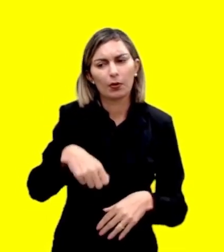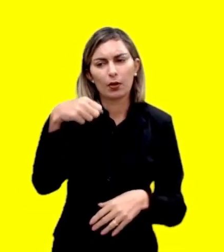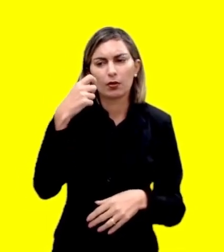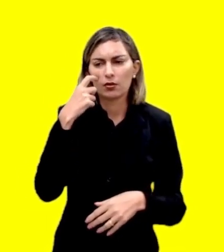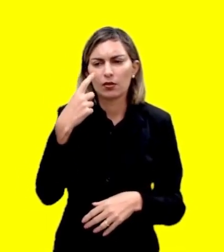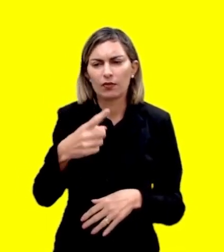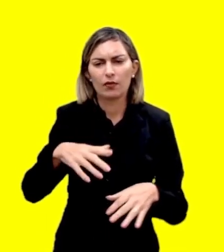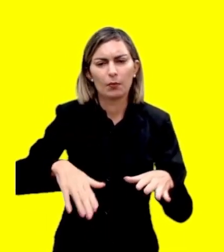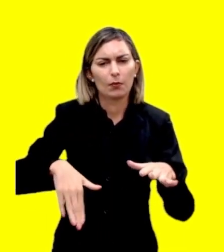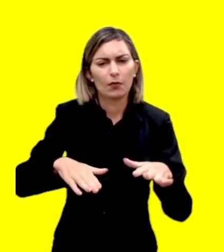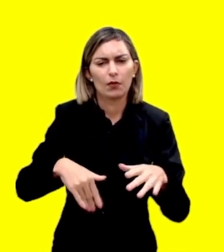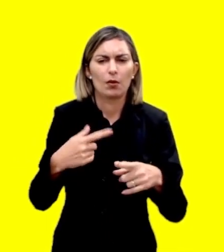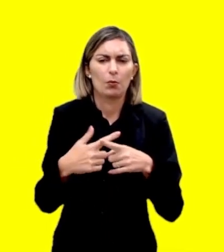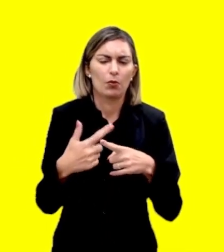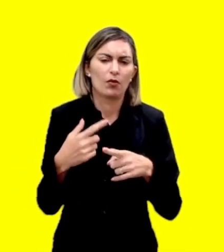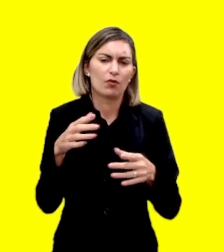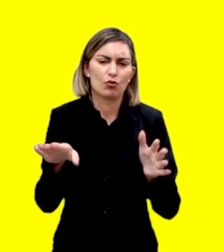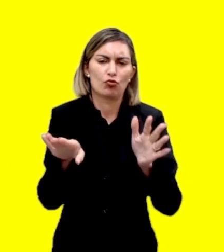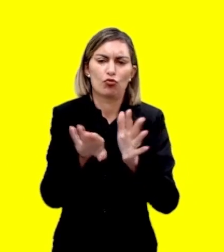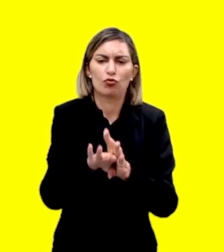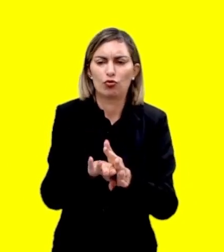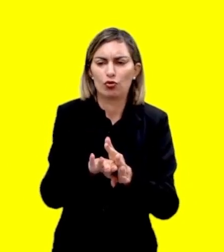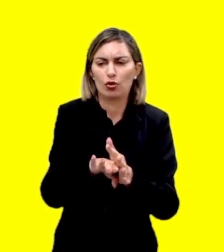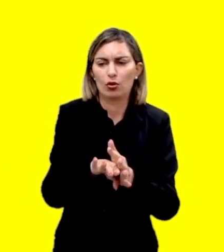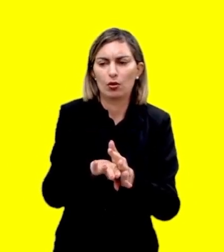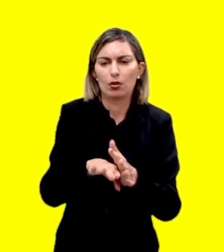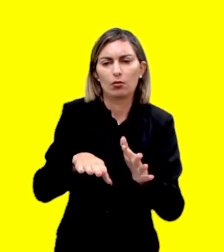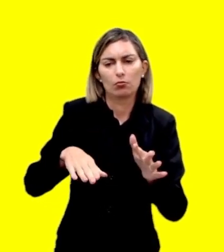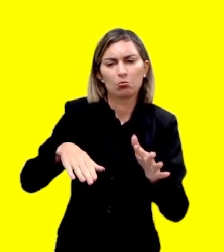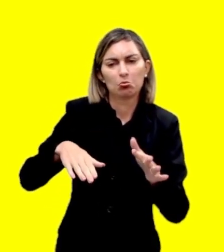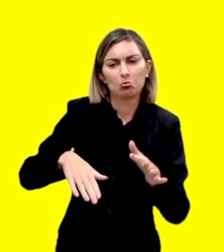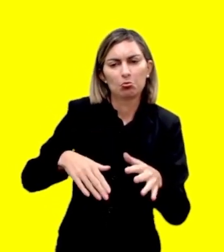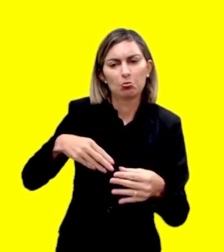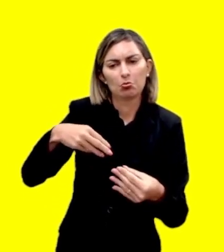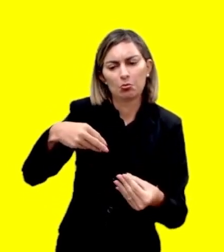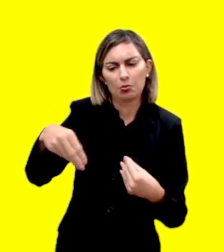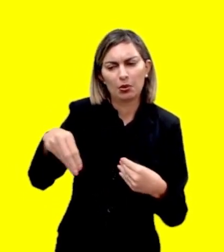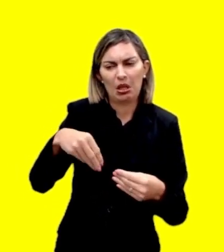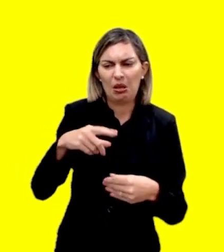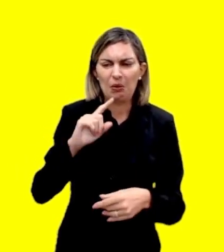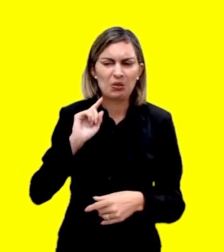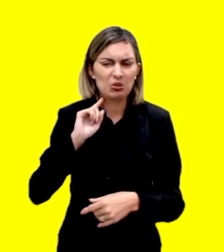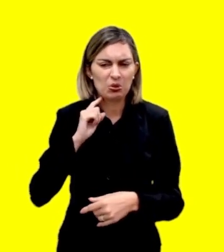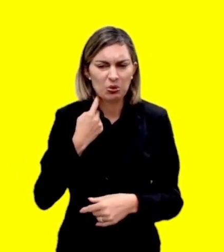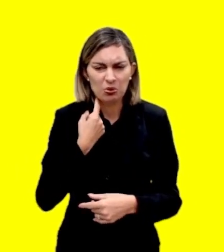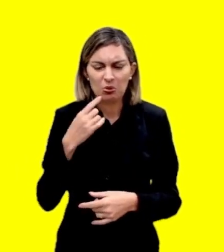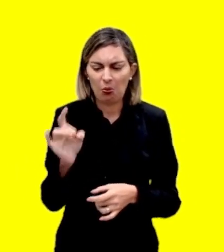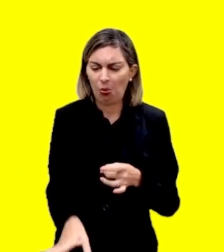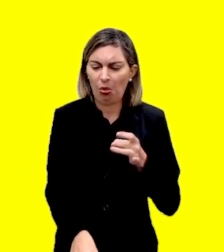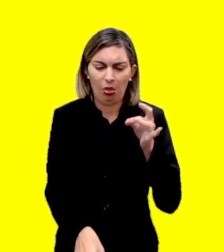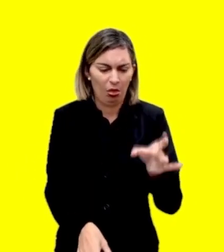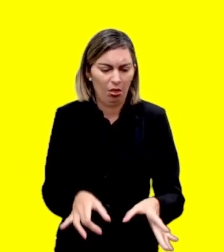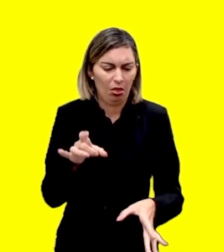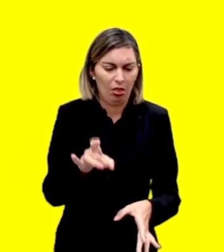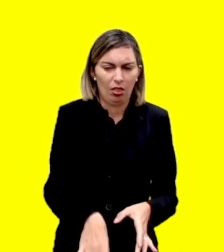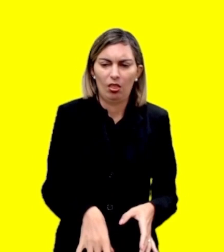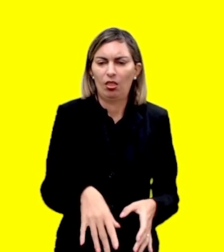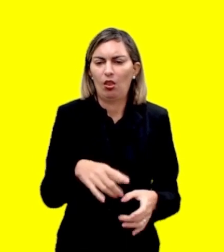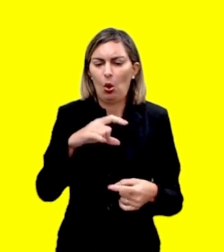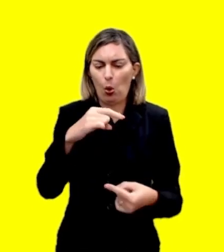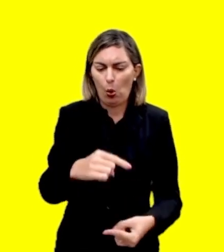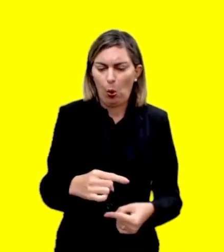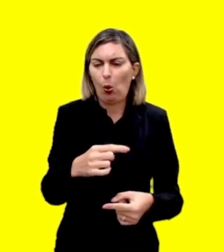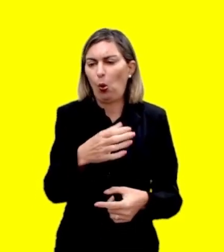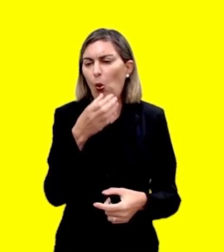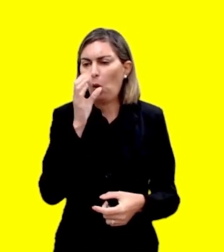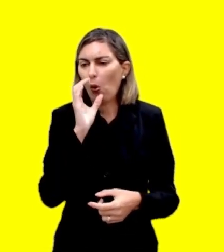praia, porque você chega na praia, vê plásticos ali, diz, eita, povo sujo, deixou plástico aqui, deixou um copinho aqui,